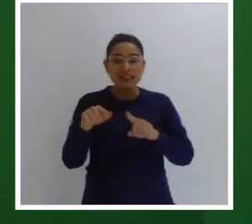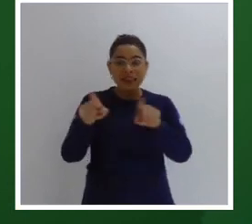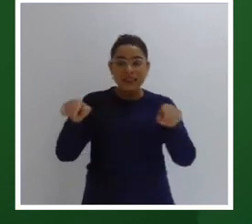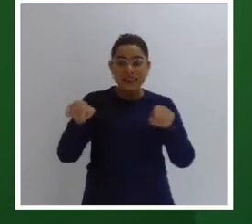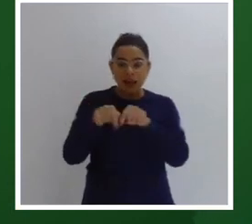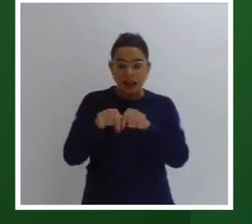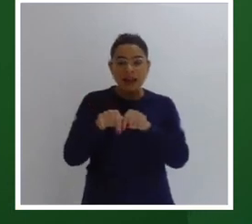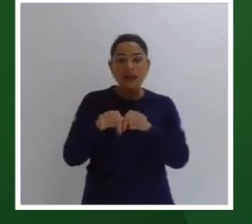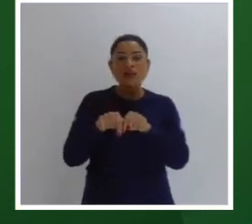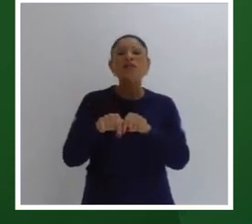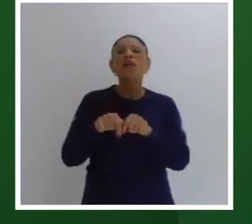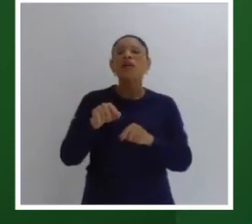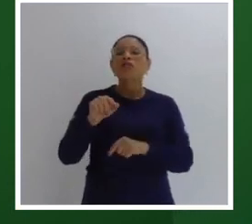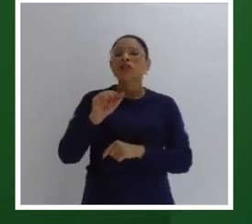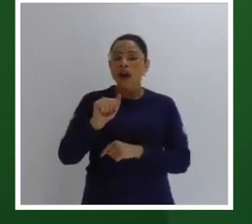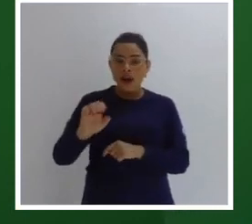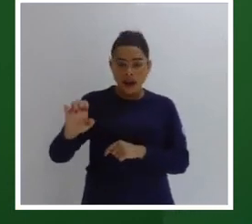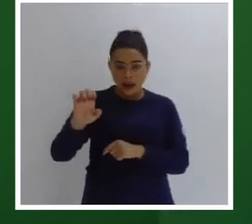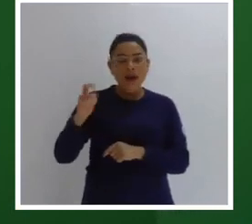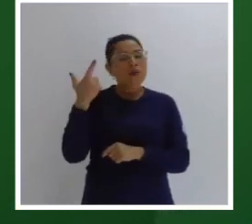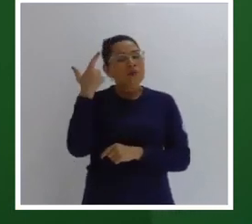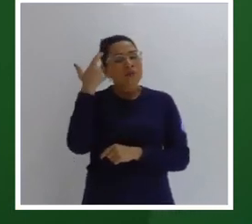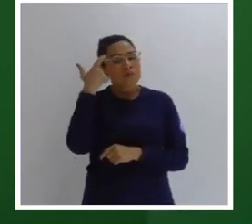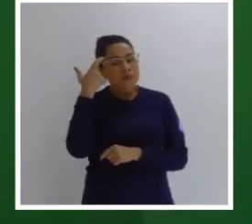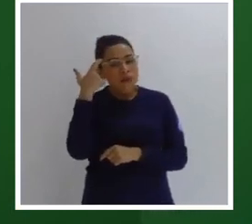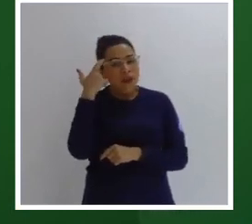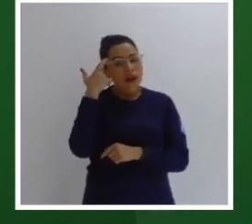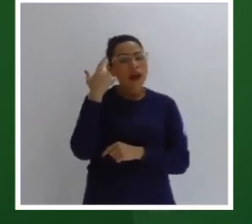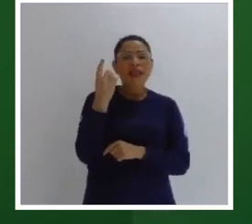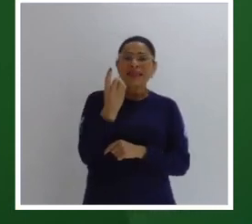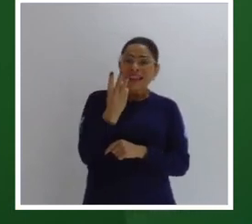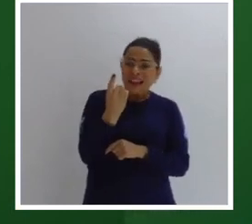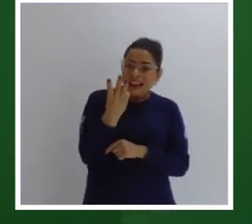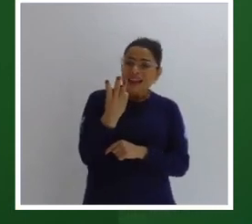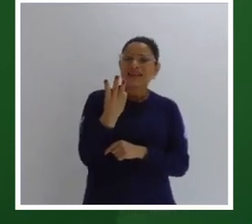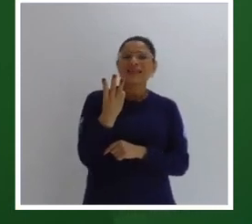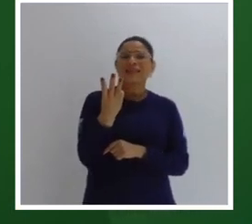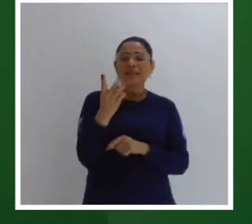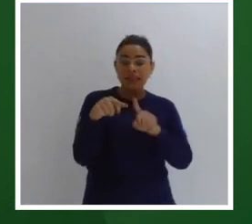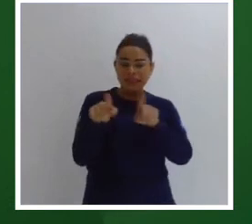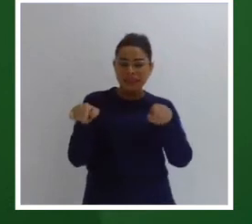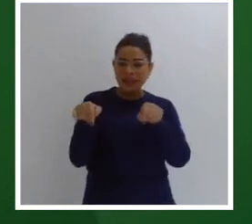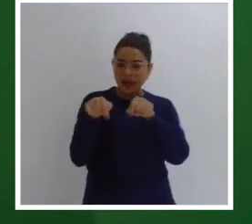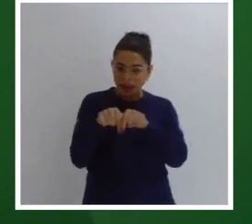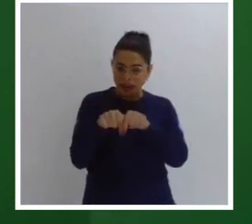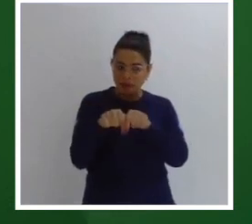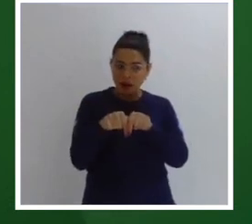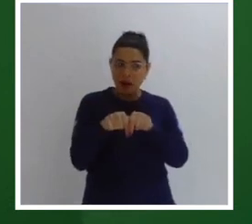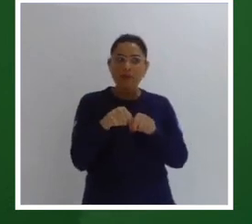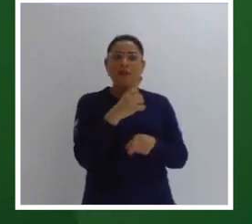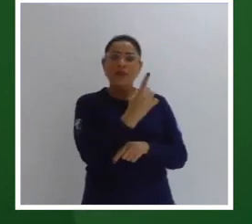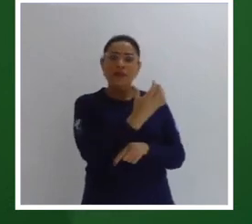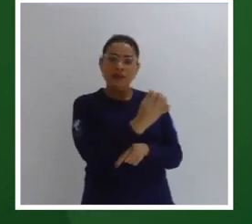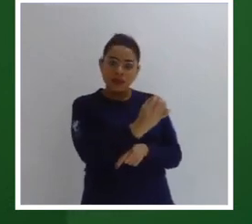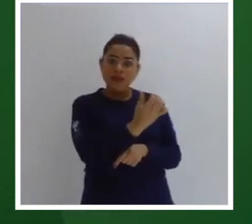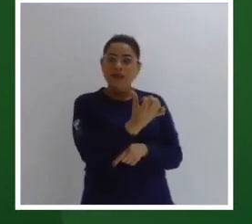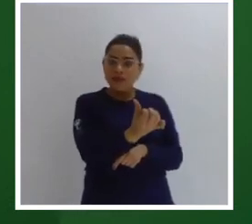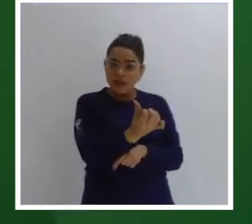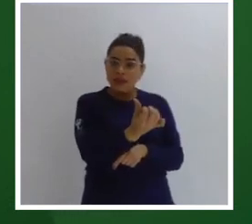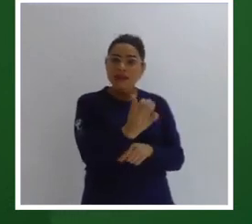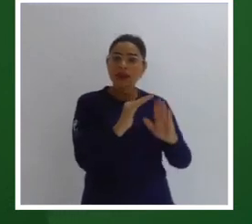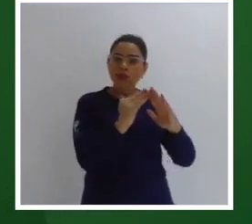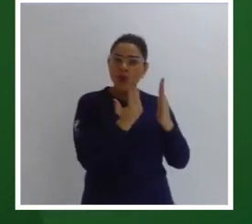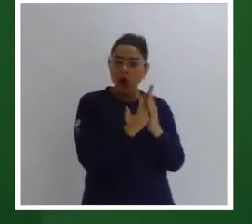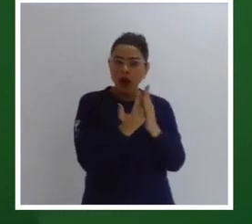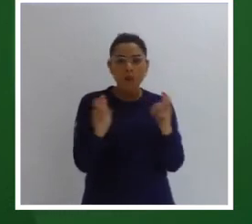Então se a gente for ver 13 salas de recurso para o universo de 106 escolas ainda é um número pequeno esse